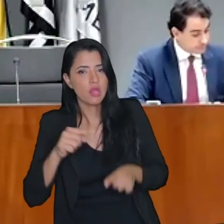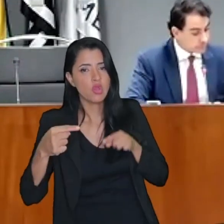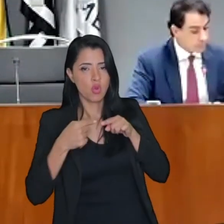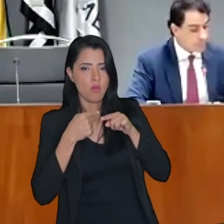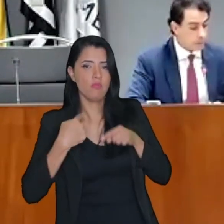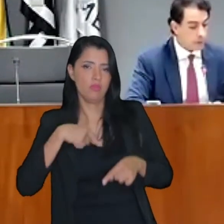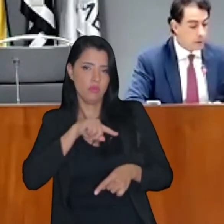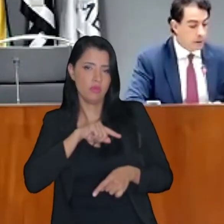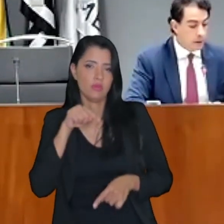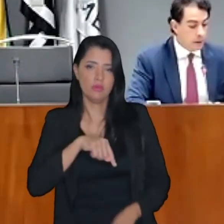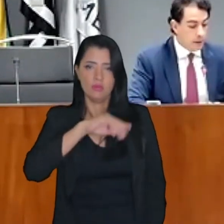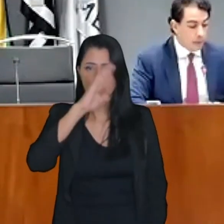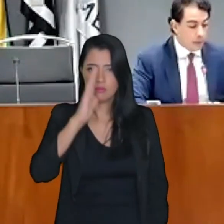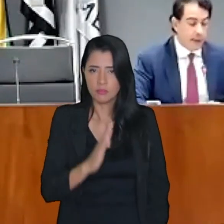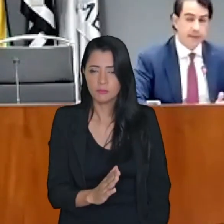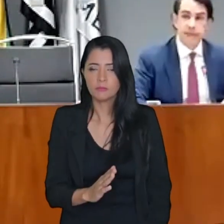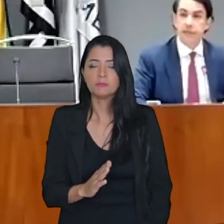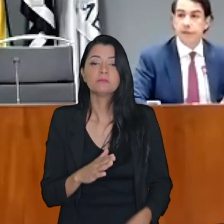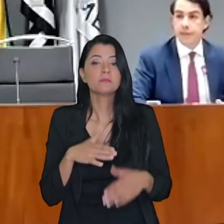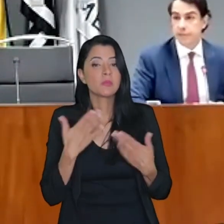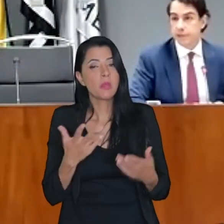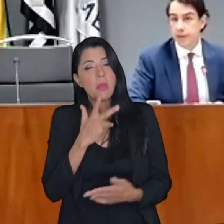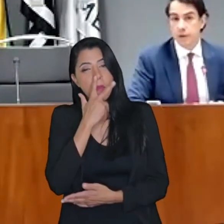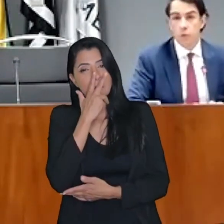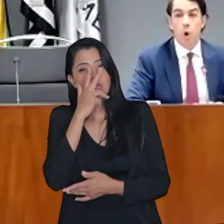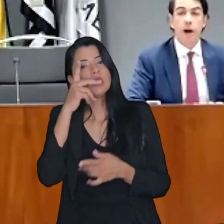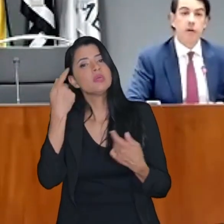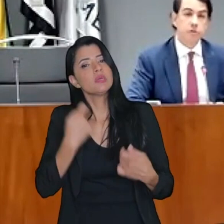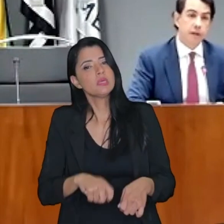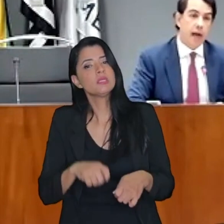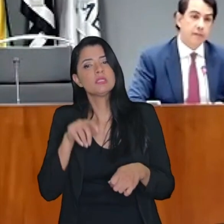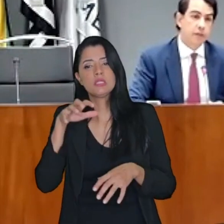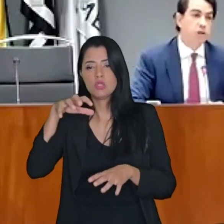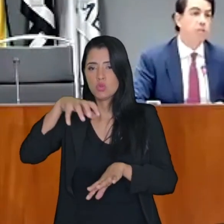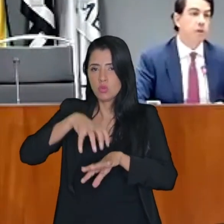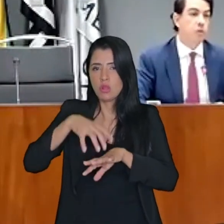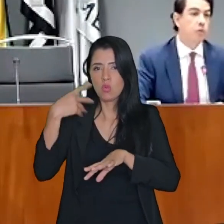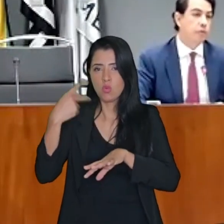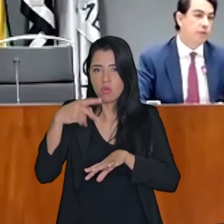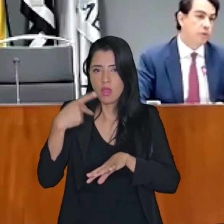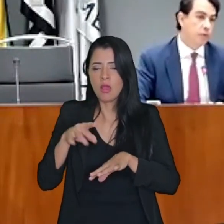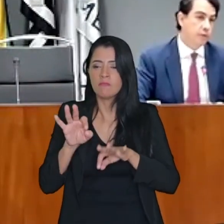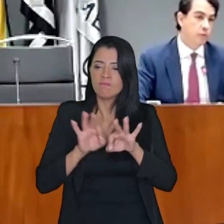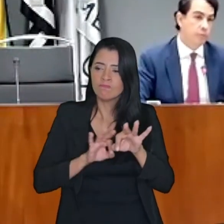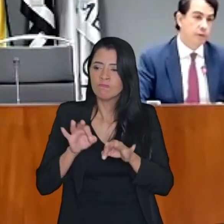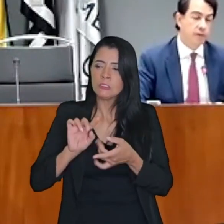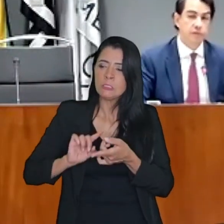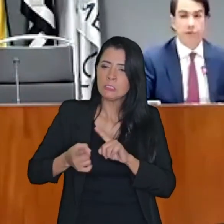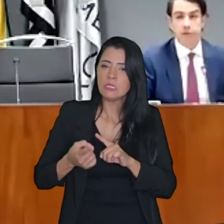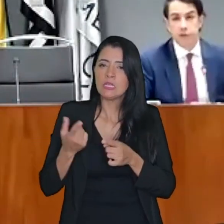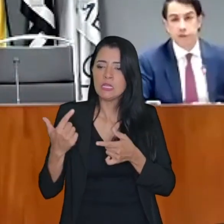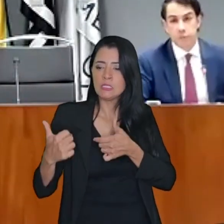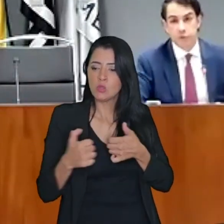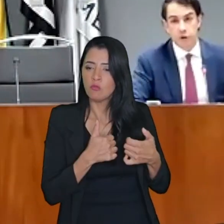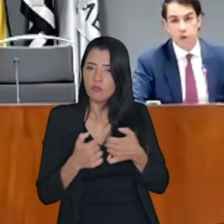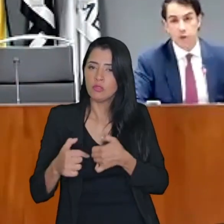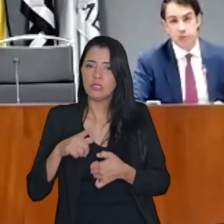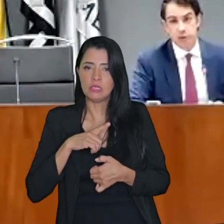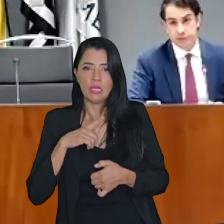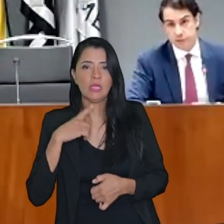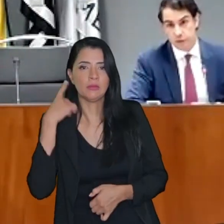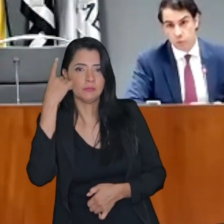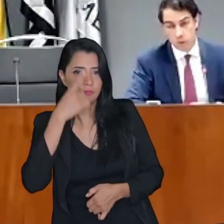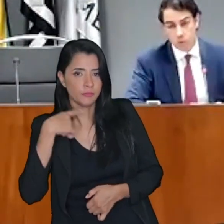realidade, me parece que deveria ser o órgão de classe a dirimir o conflito eventualmente existente entre o profissional